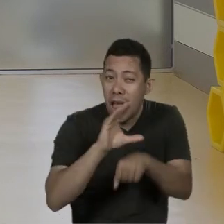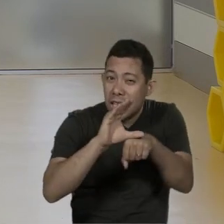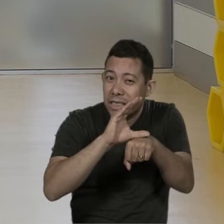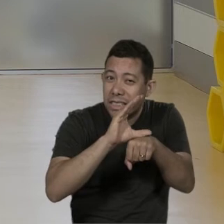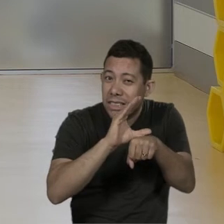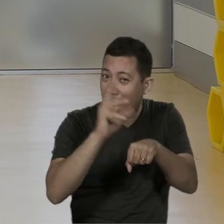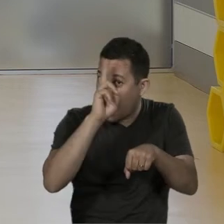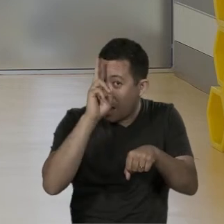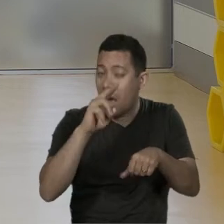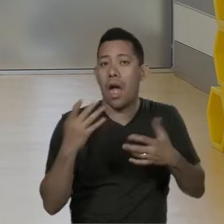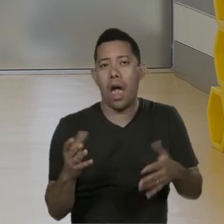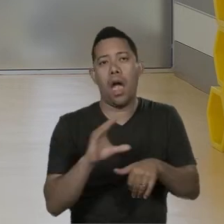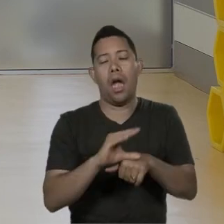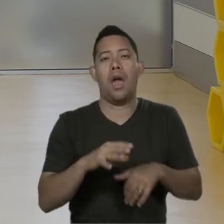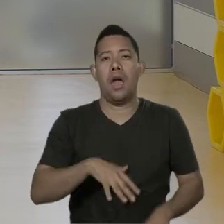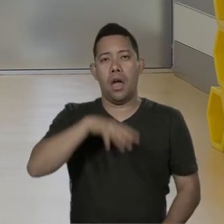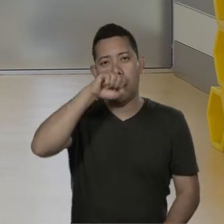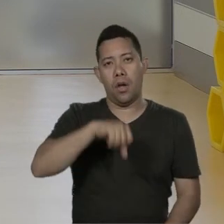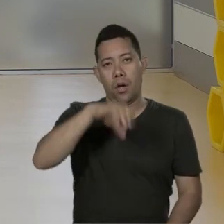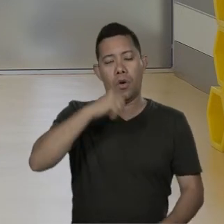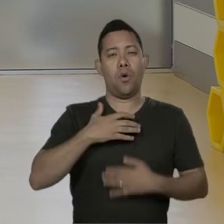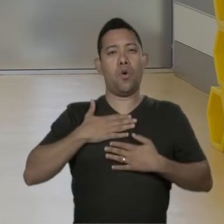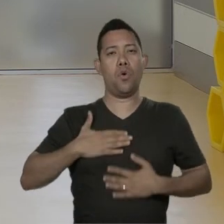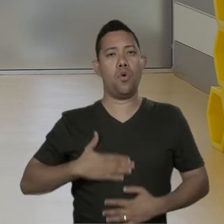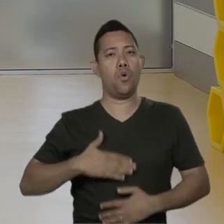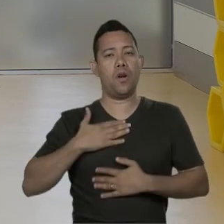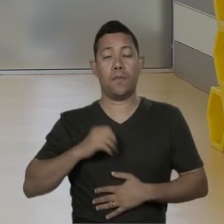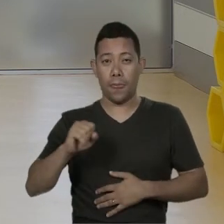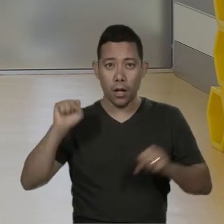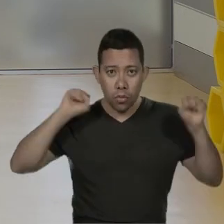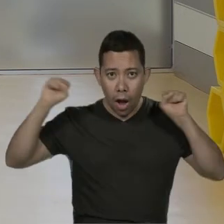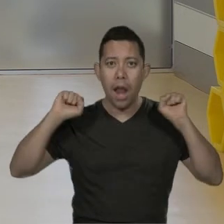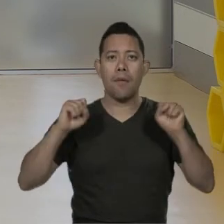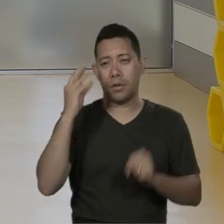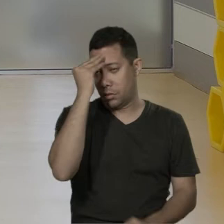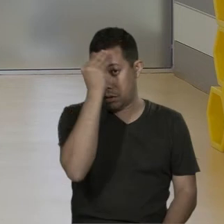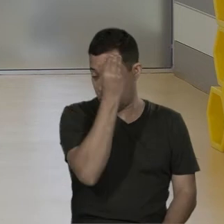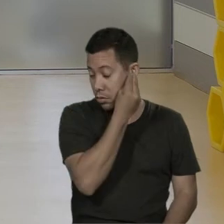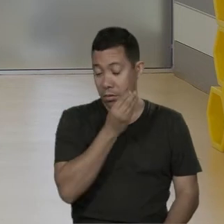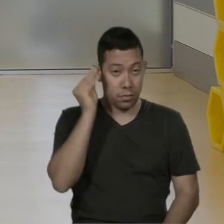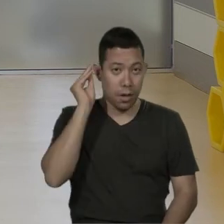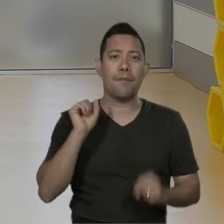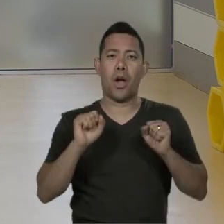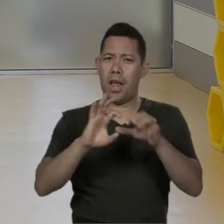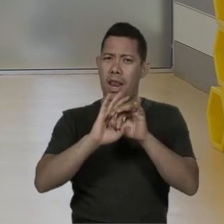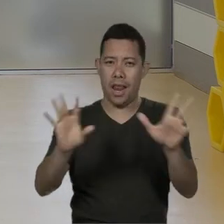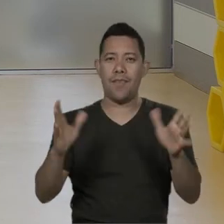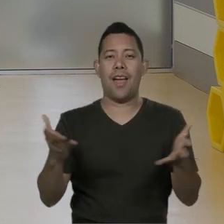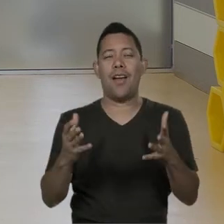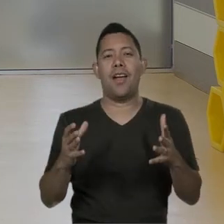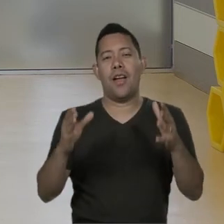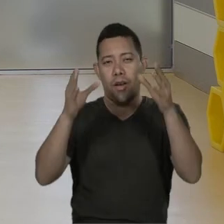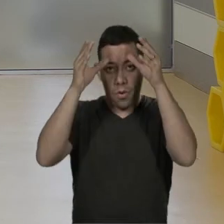cinza agora, dá aquela respirada. Se tiver aí com a sua toalhinha, enxuga o suor, diminui a